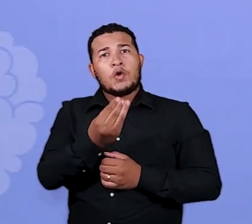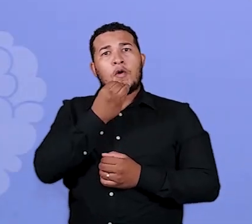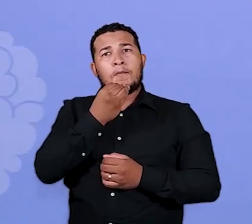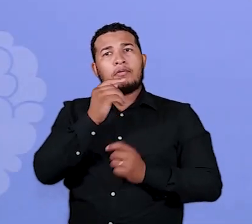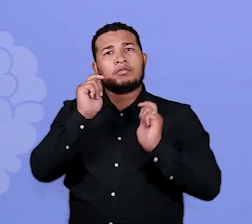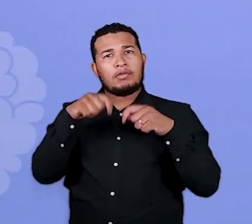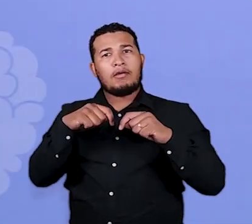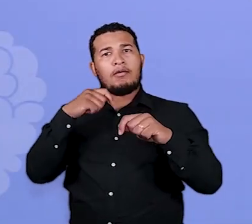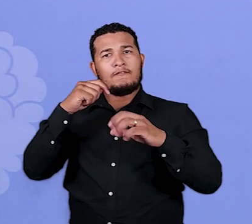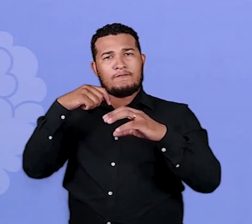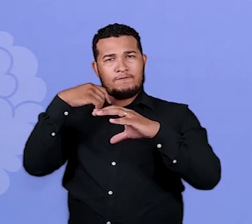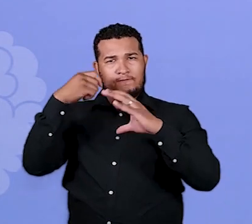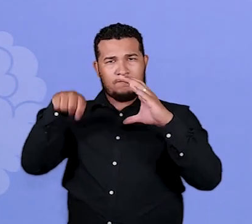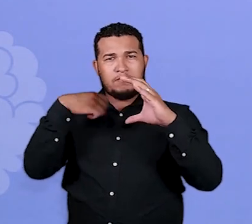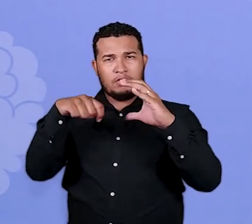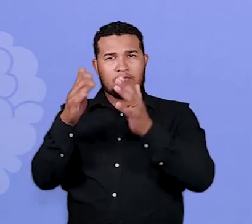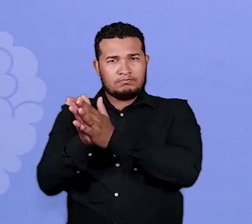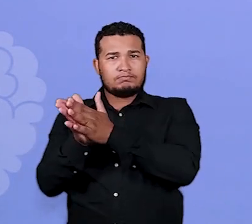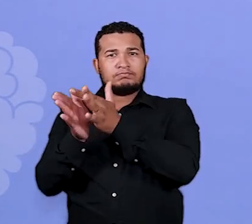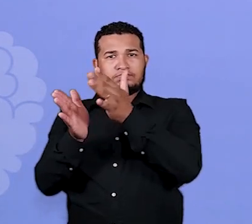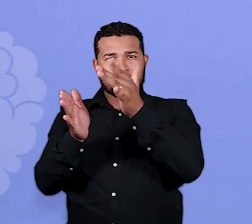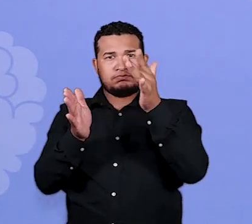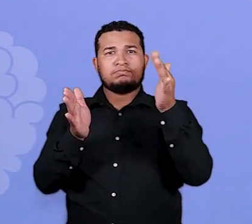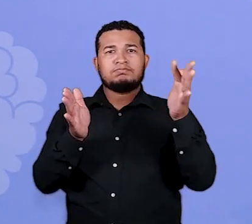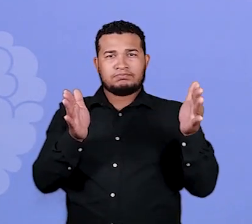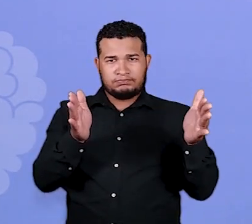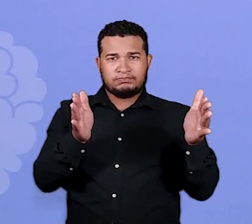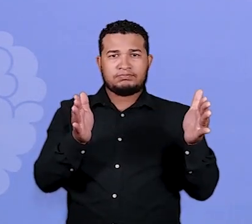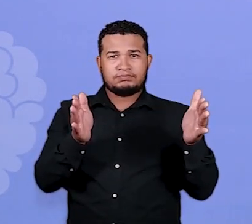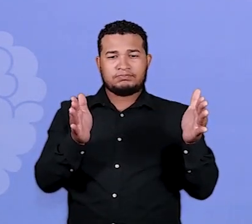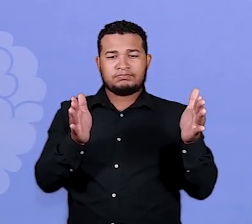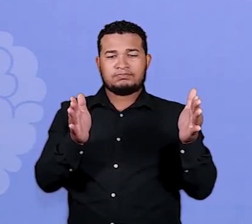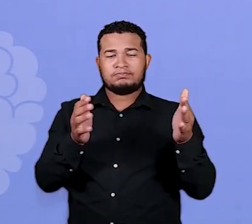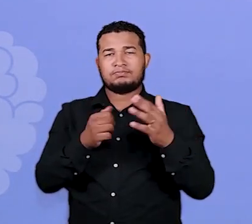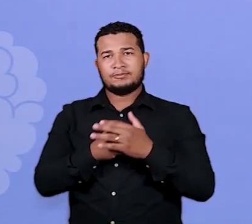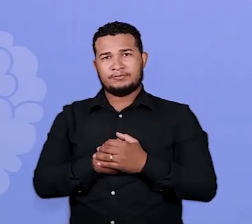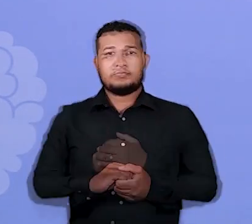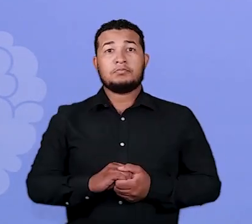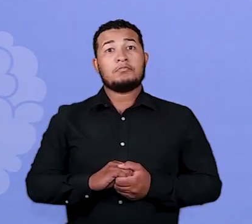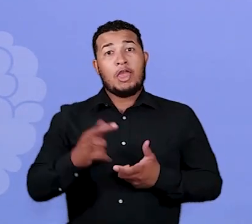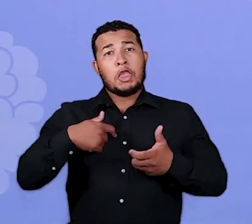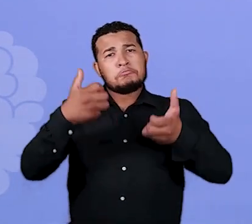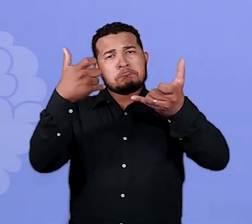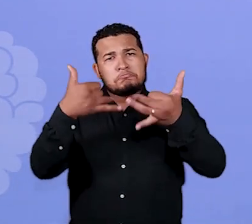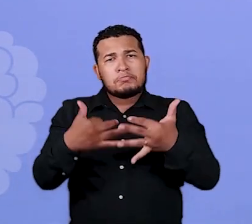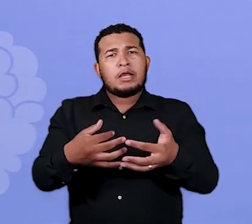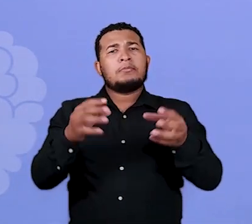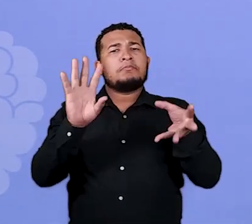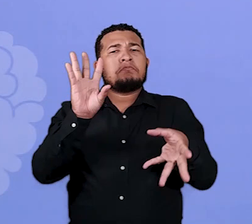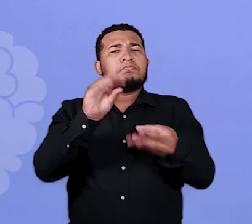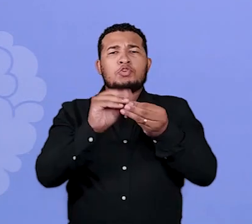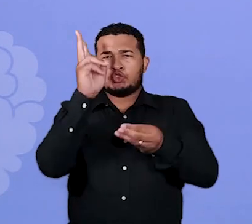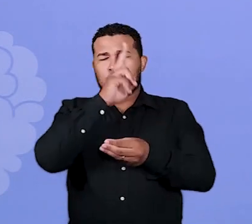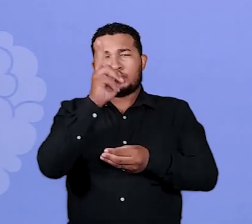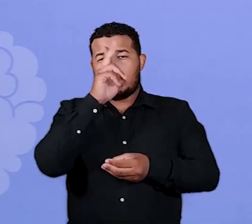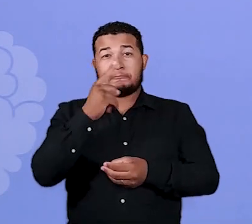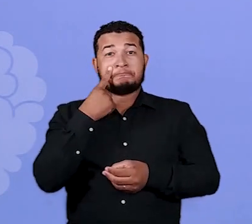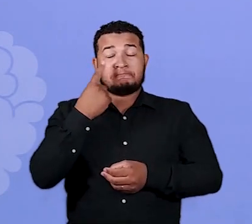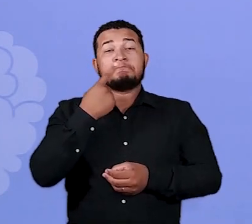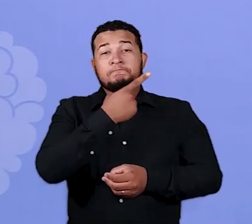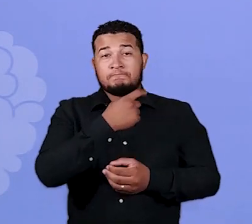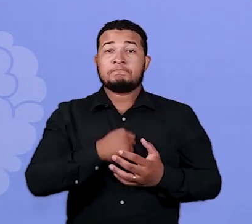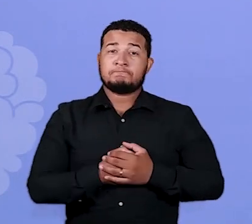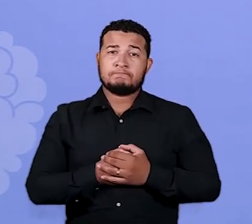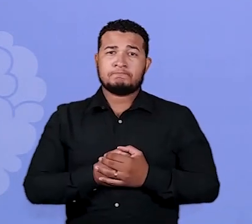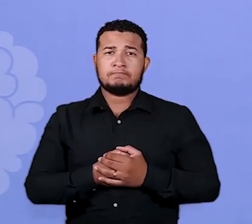e tiver a oportunidade depois de ver esse filme, isso é uma menina de Uganda, um país na África, e nesta